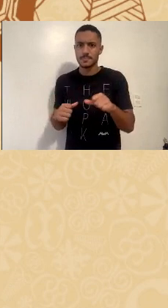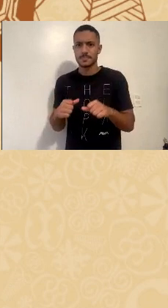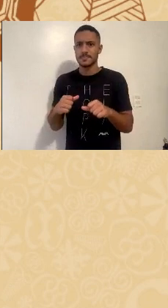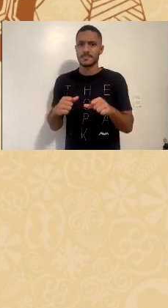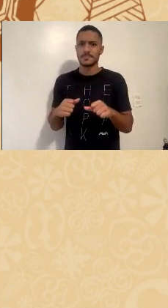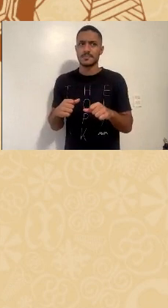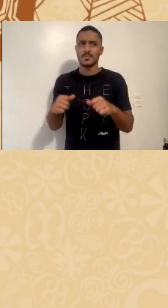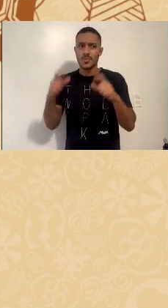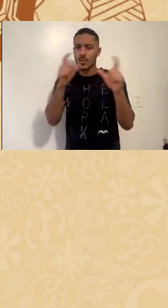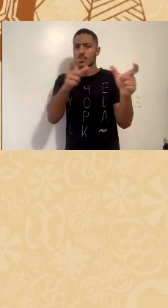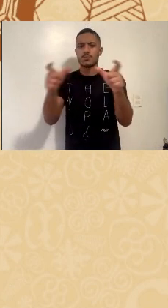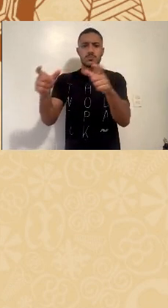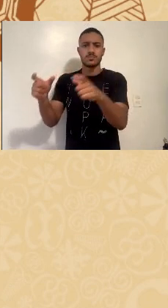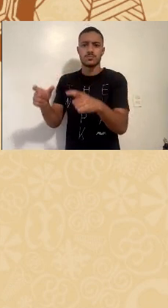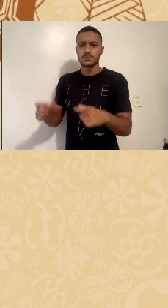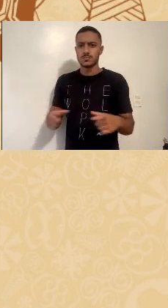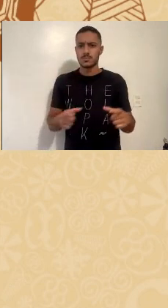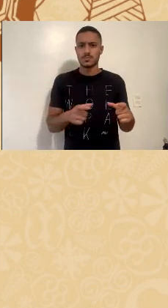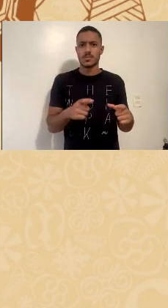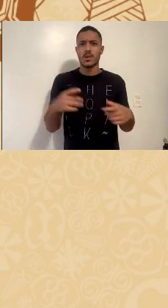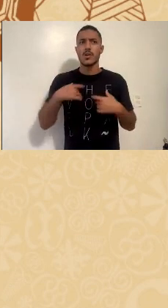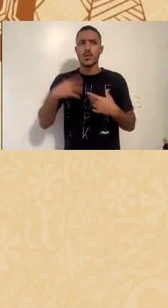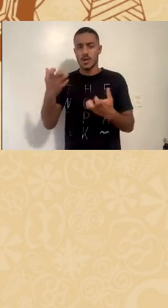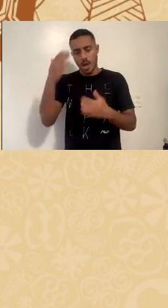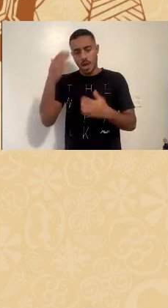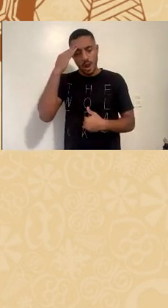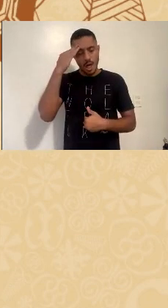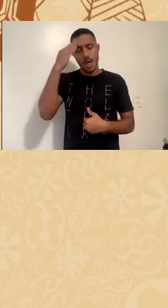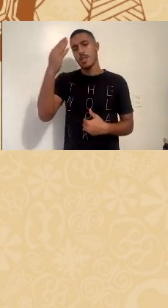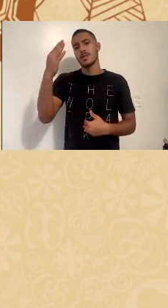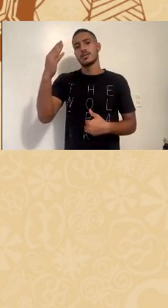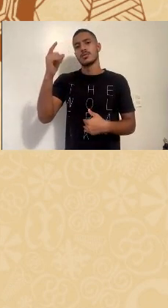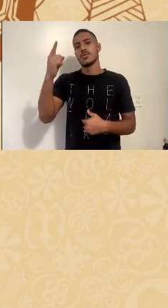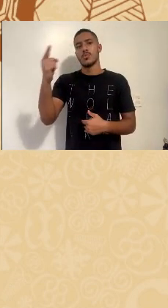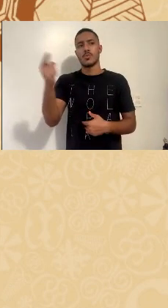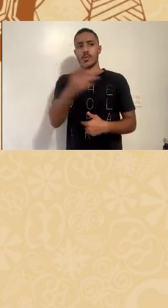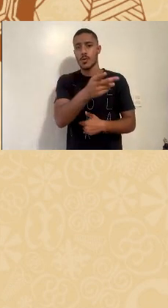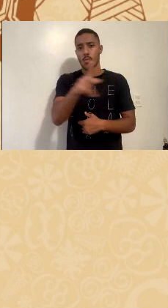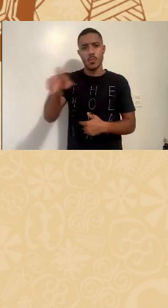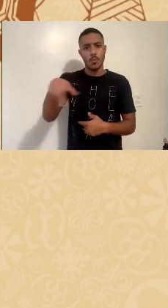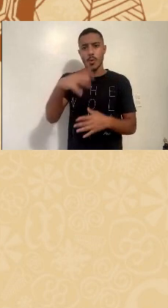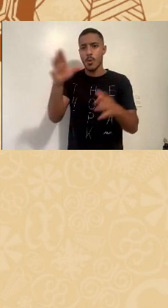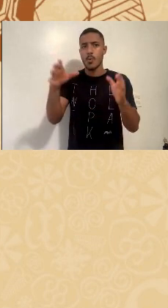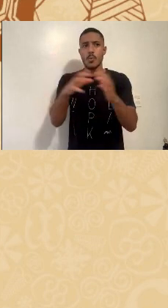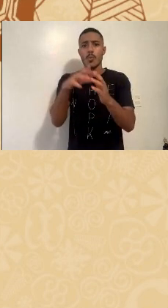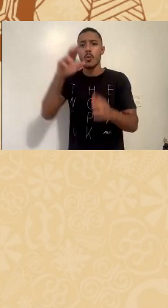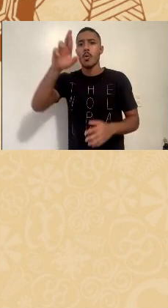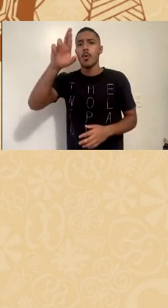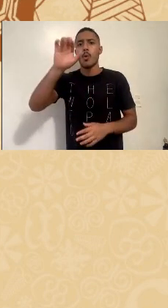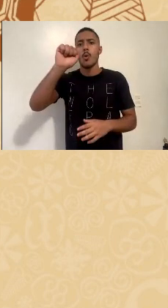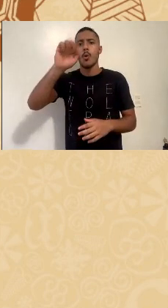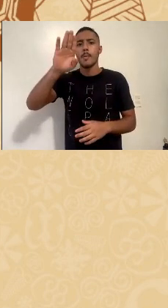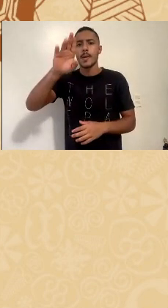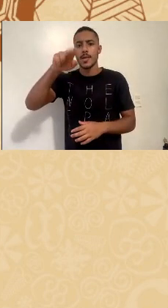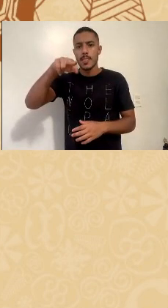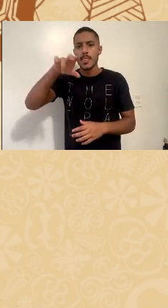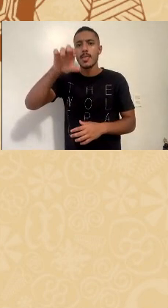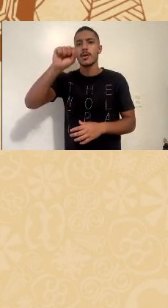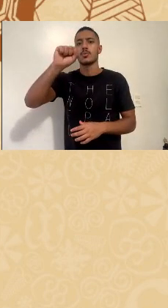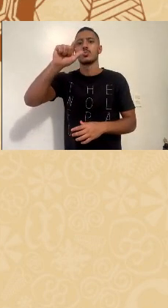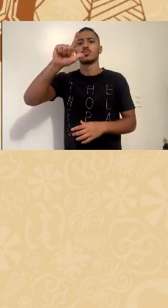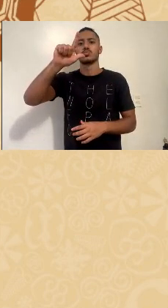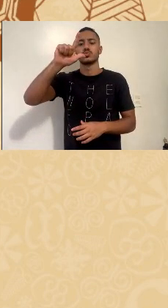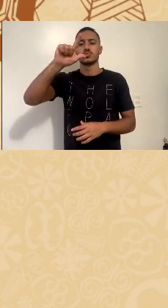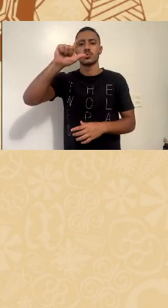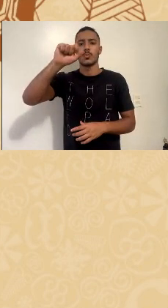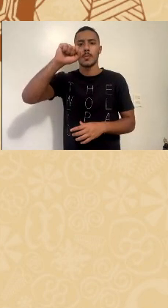assim. Queria agradecer bastante, realmente, como uma colega do Conselho aqui do Rio pontuou, assim, ao longo das